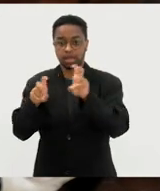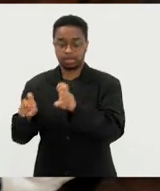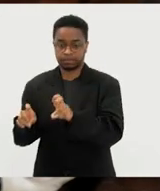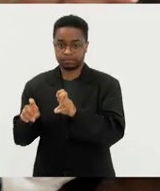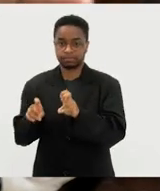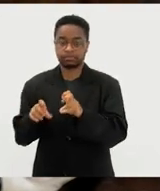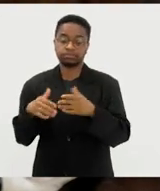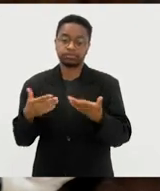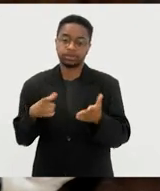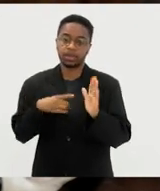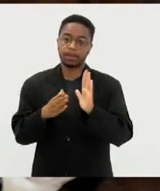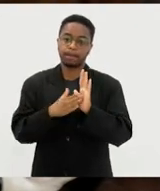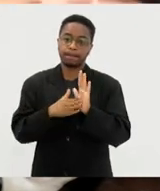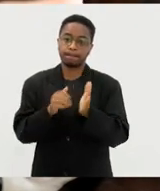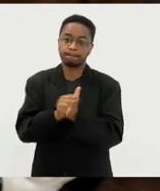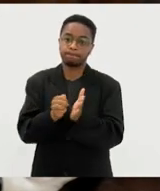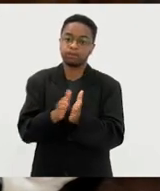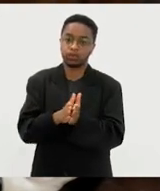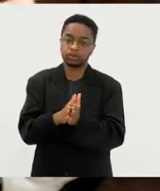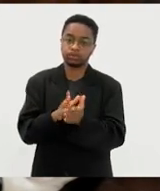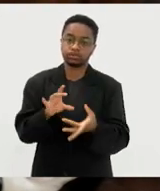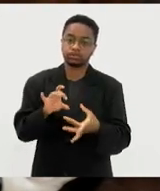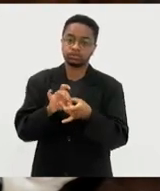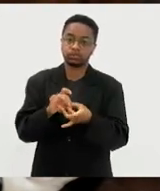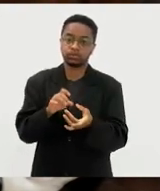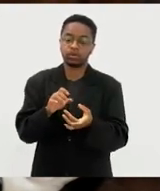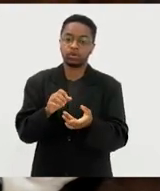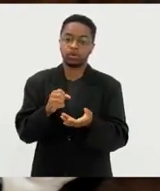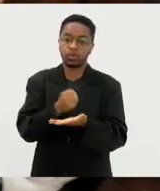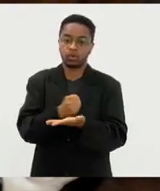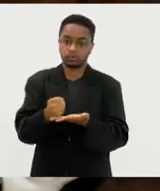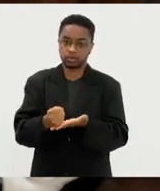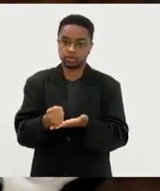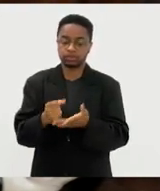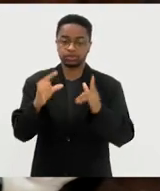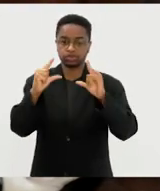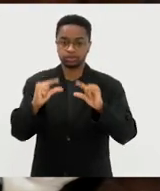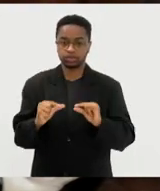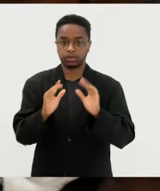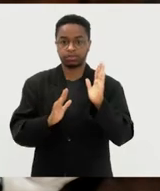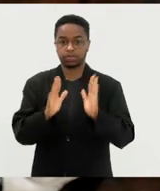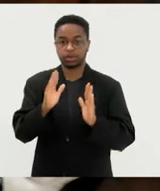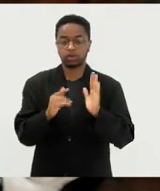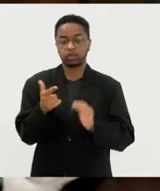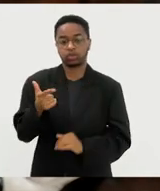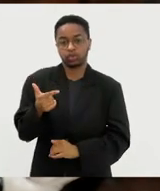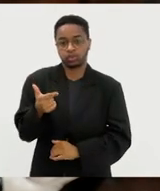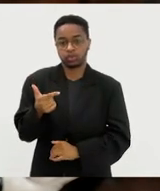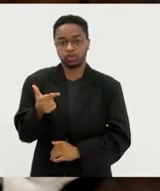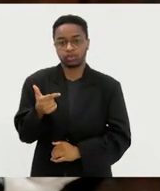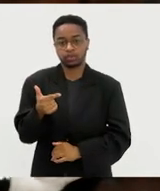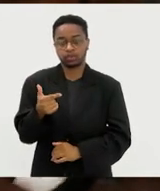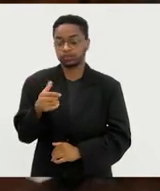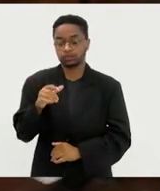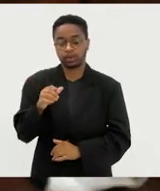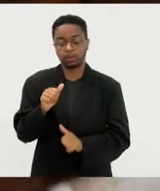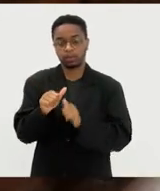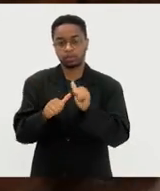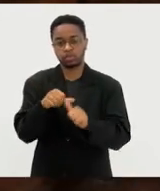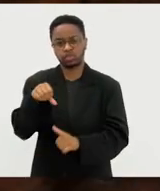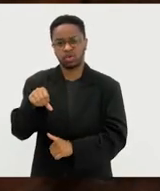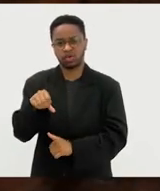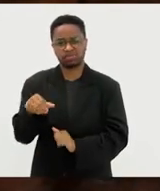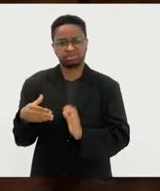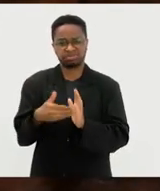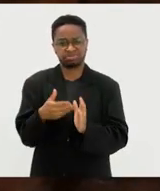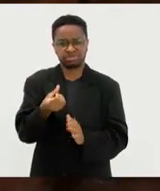propõe a multa, que está em contrato, que reduz prazo de 12 para de 9 para, sei lá, para